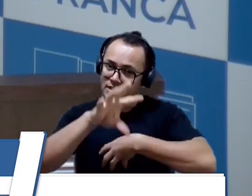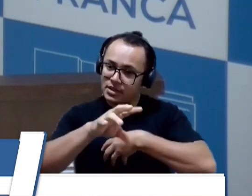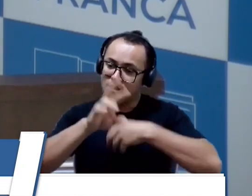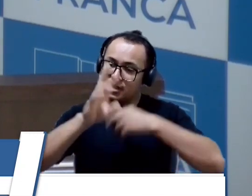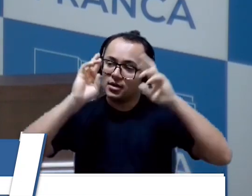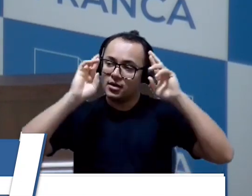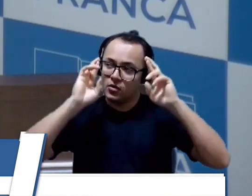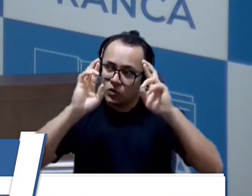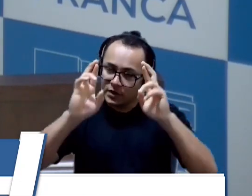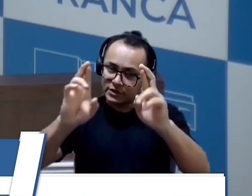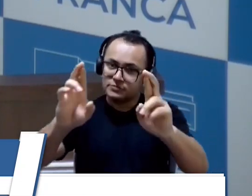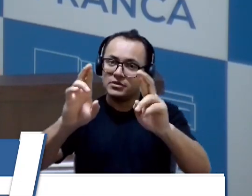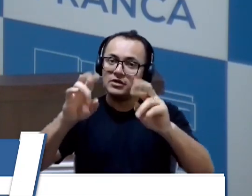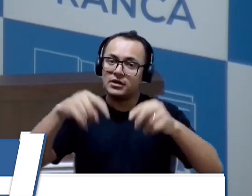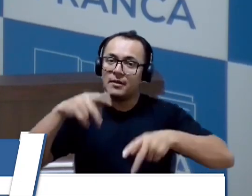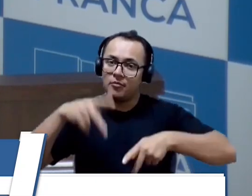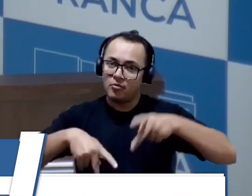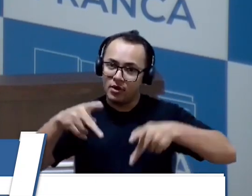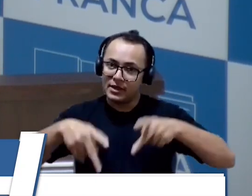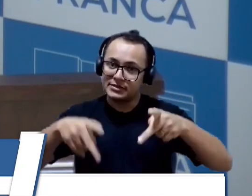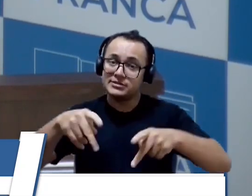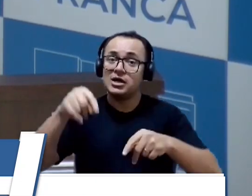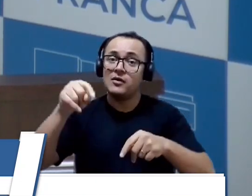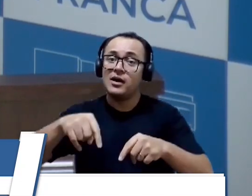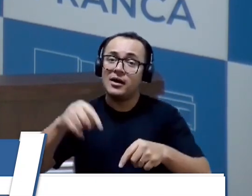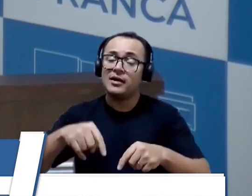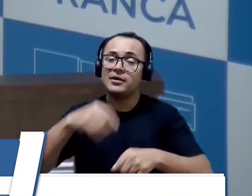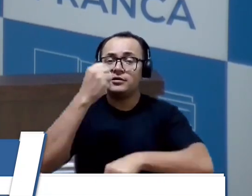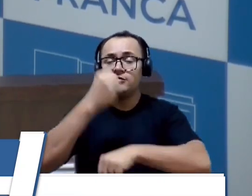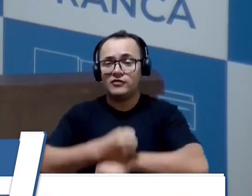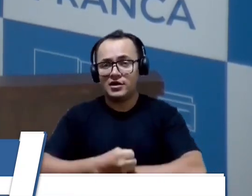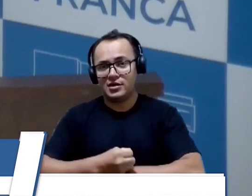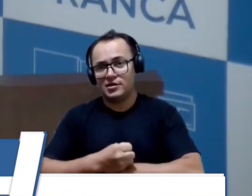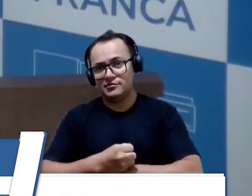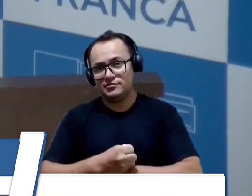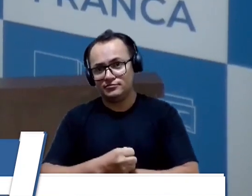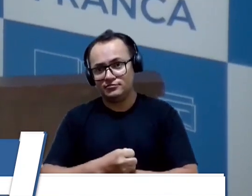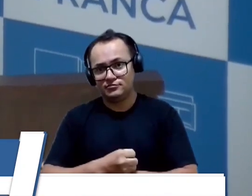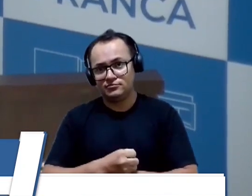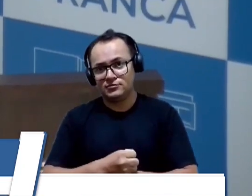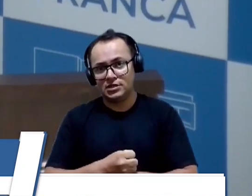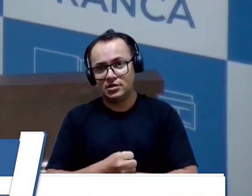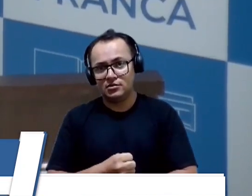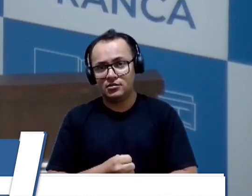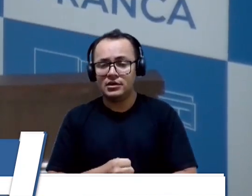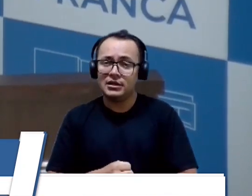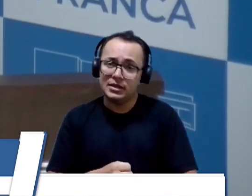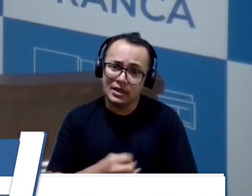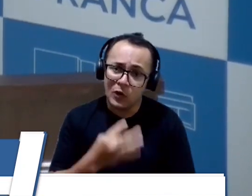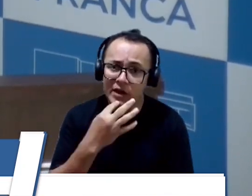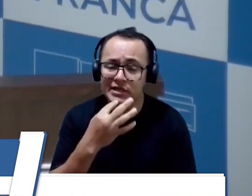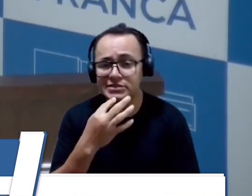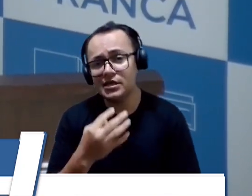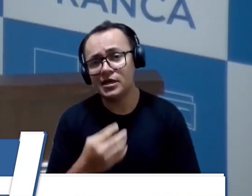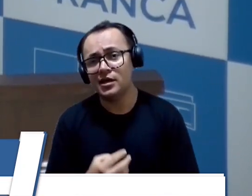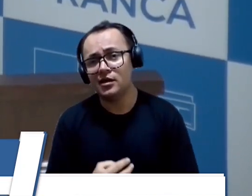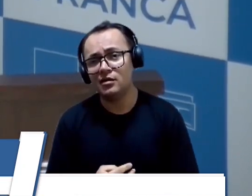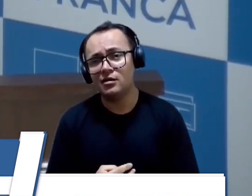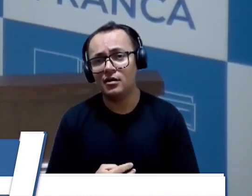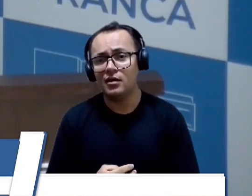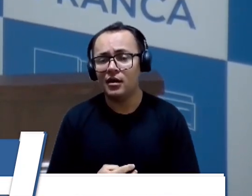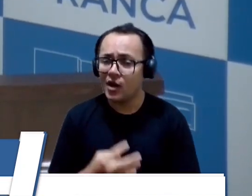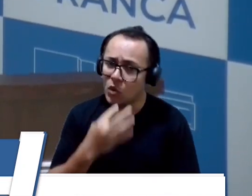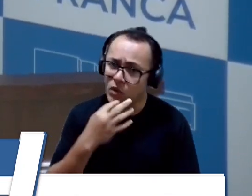do povo francano e entender sobre isso e se politizar mais, procurar conhecer mais.